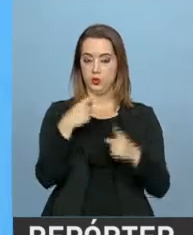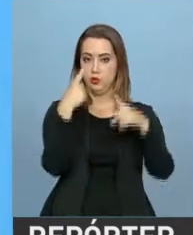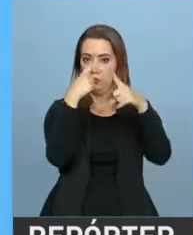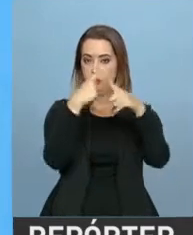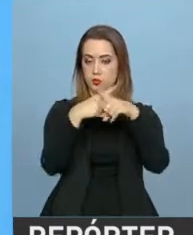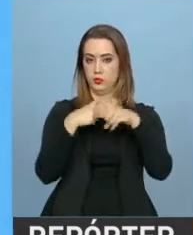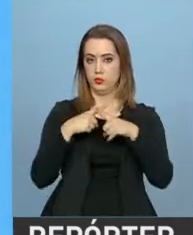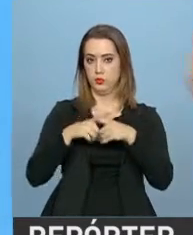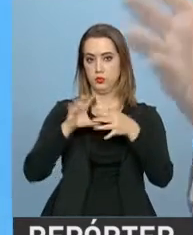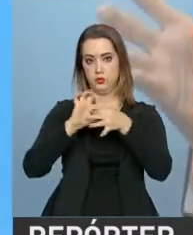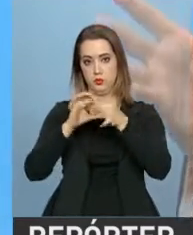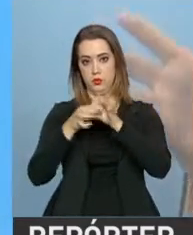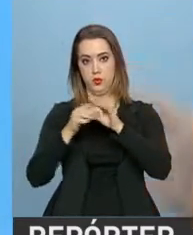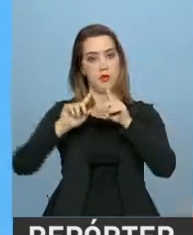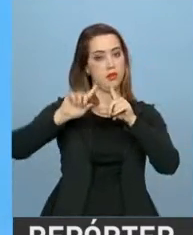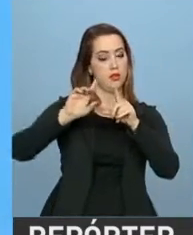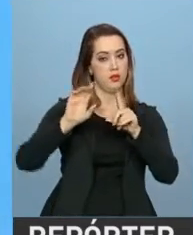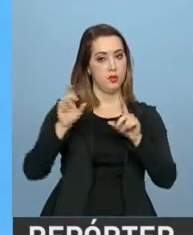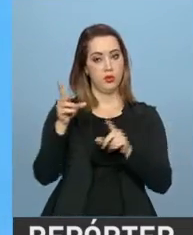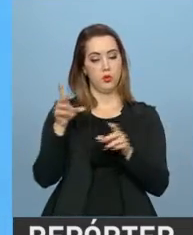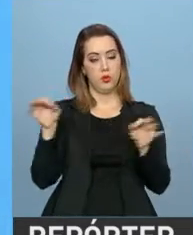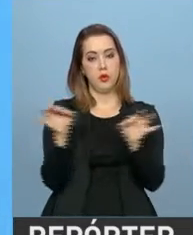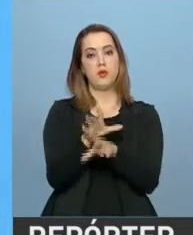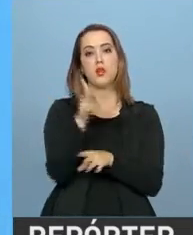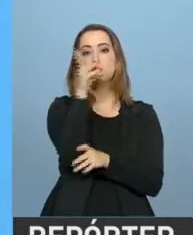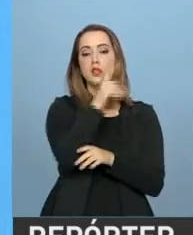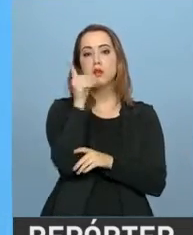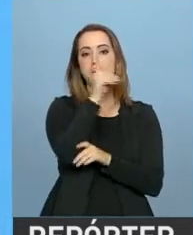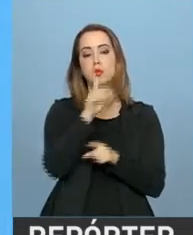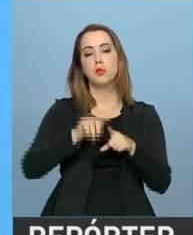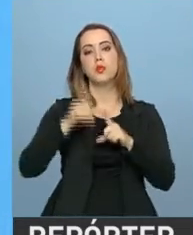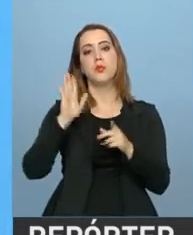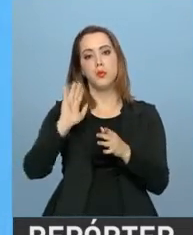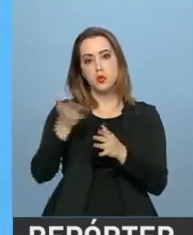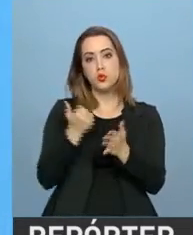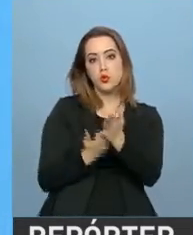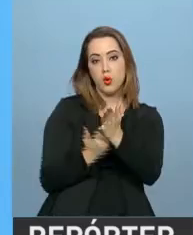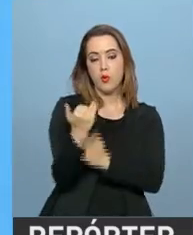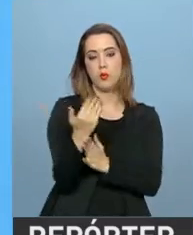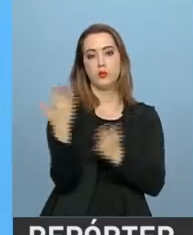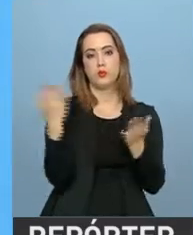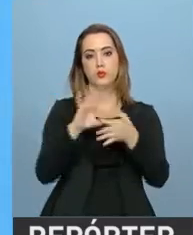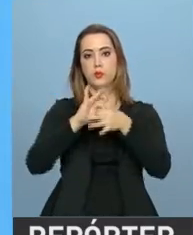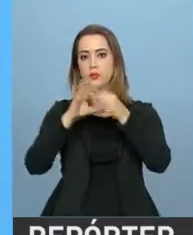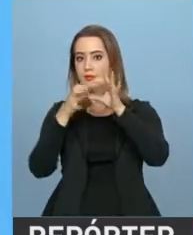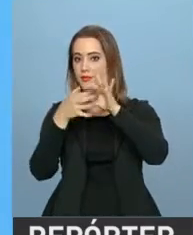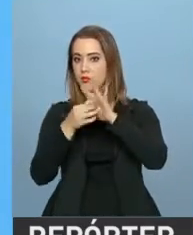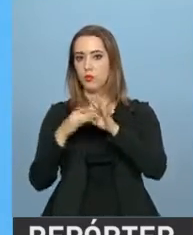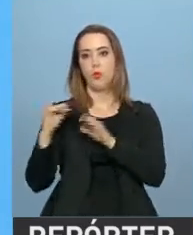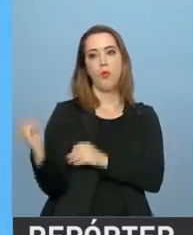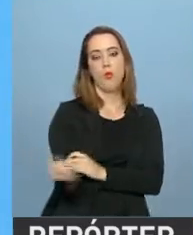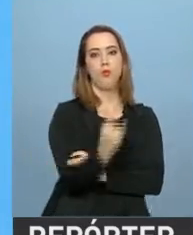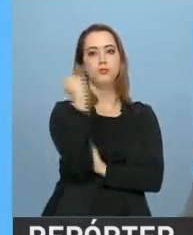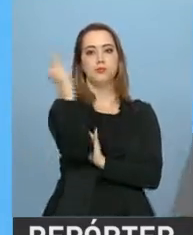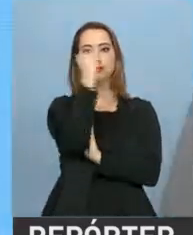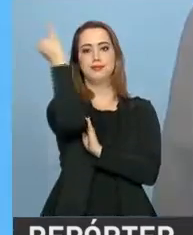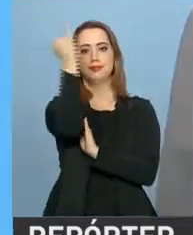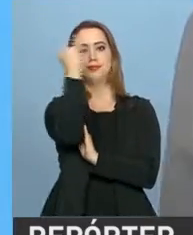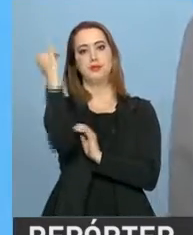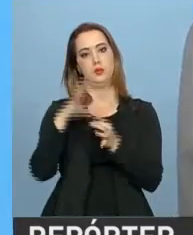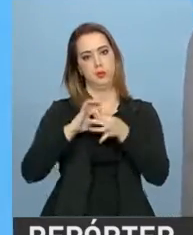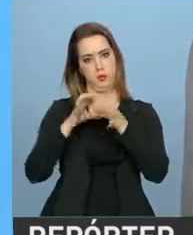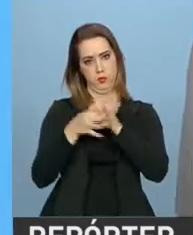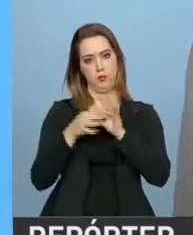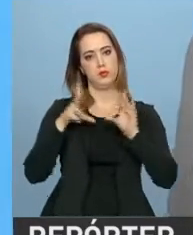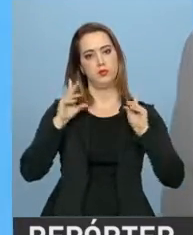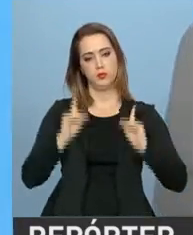no domingo, mas logo depois, a partir do dia 7, nós temos um evento importantíssimo das Paralimpíadas. Eu